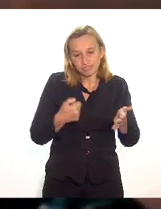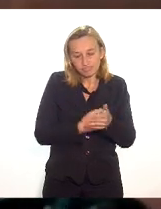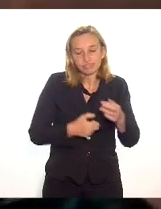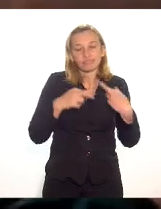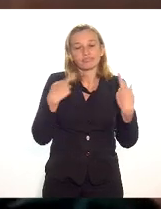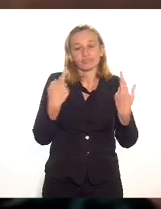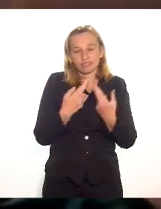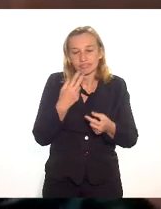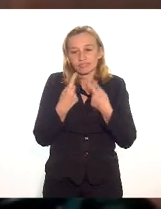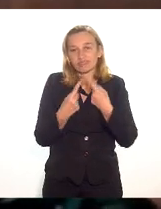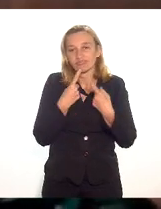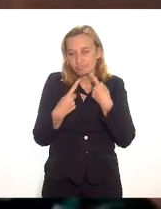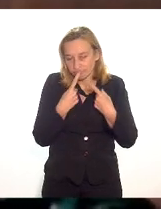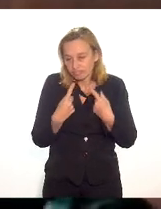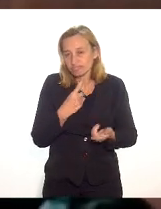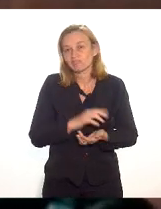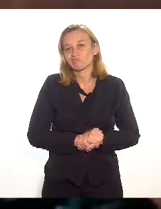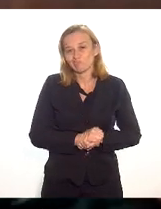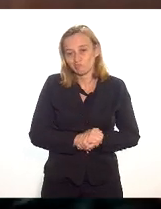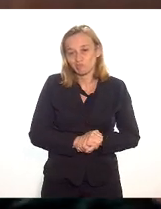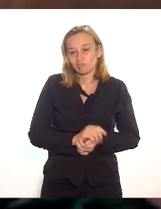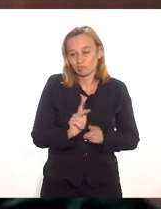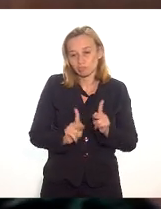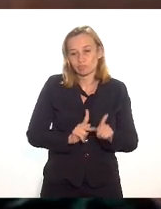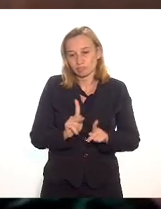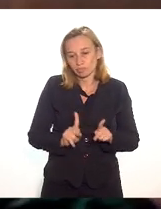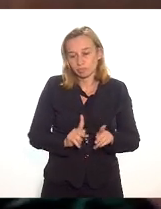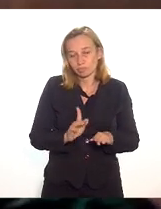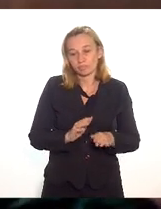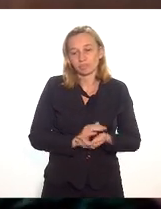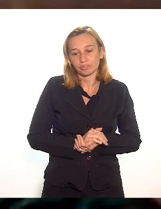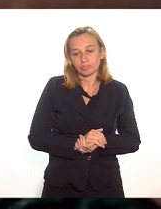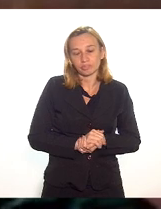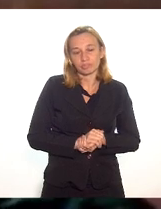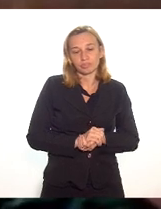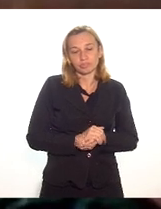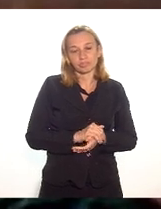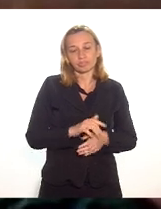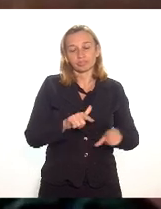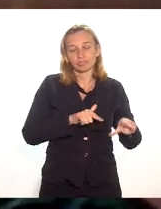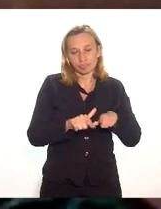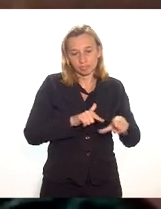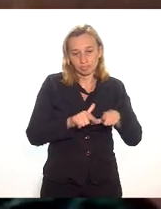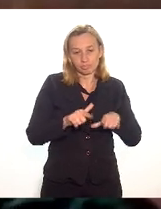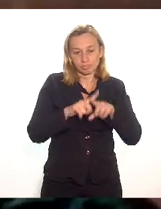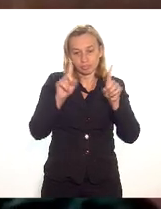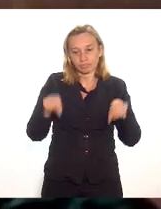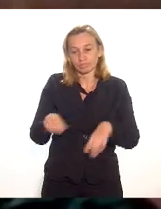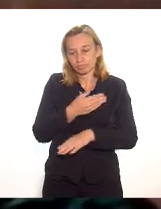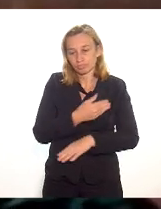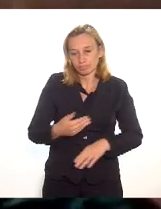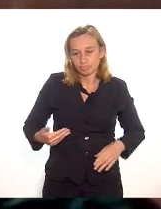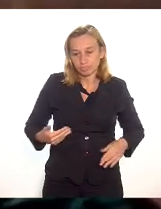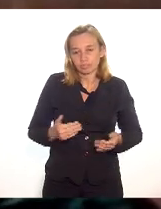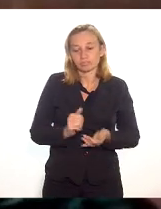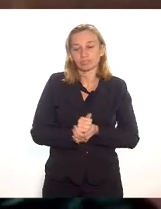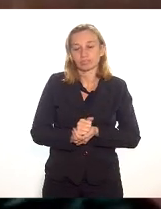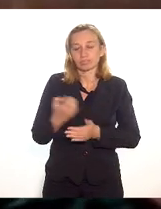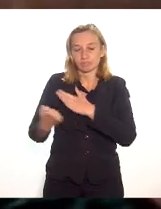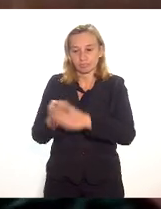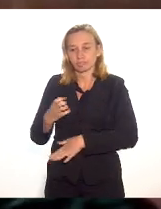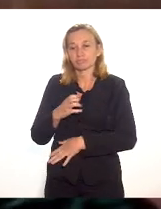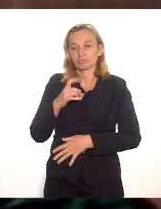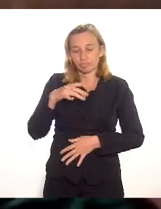muita discussão com os trabalhadores e trabalhadoras, servidores públicos e servidoras públicas da SEDAI, os partidos